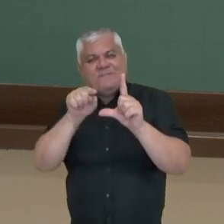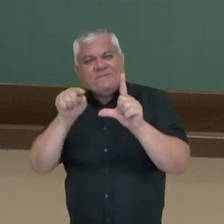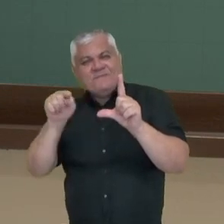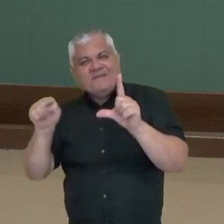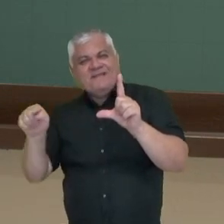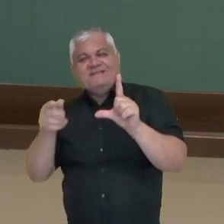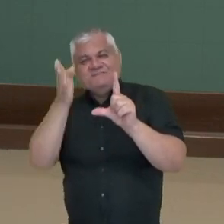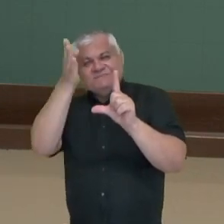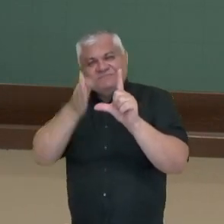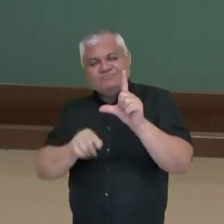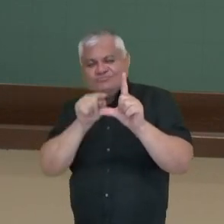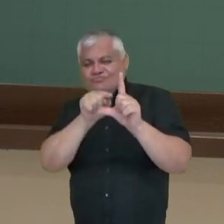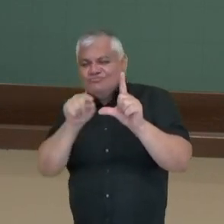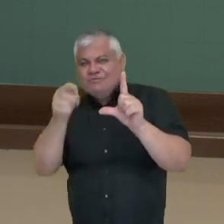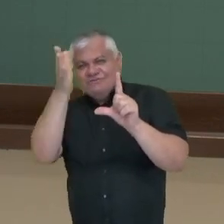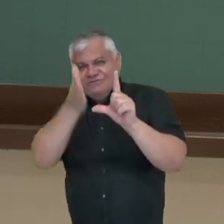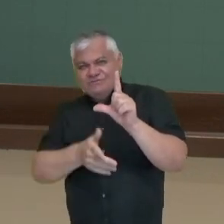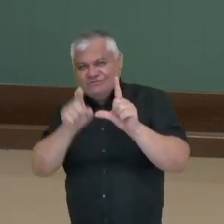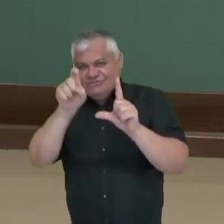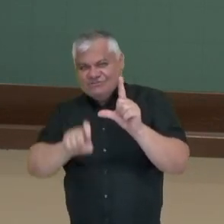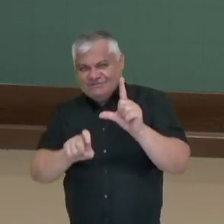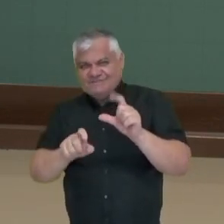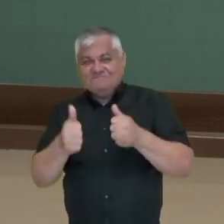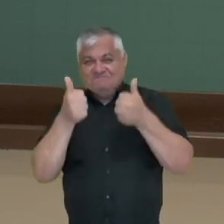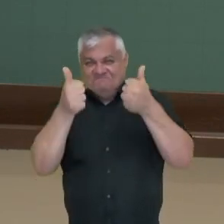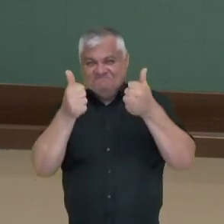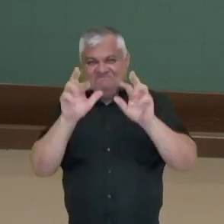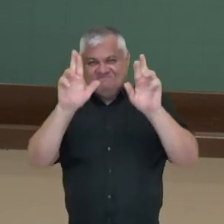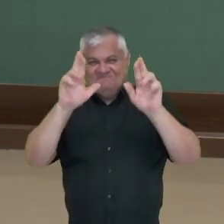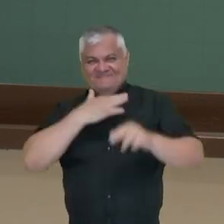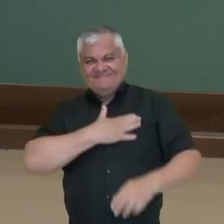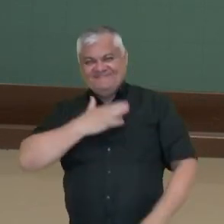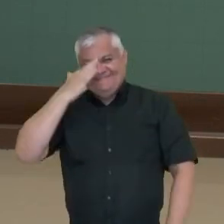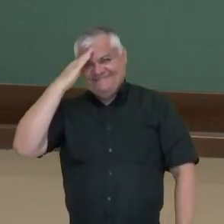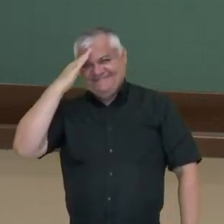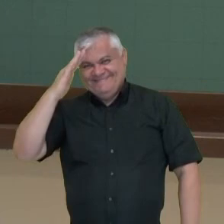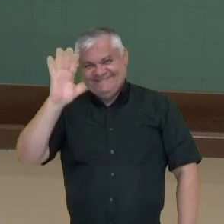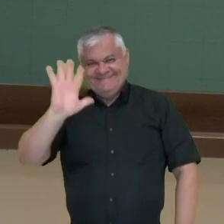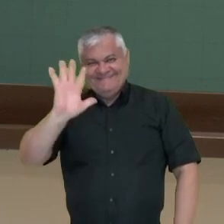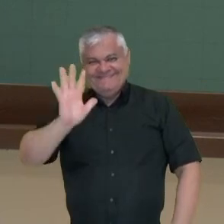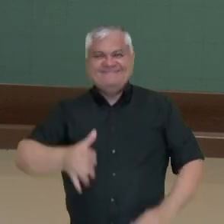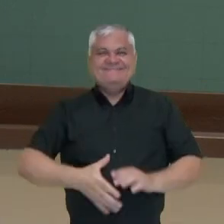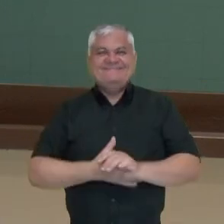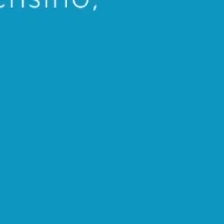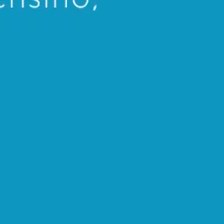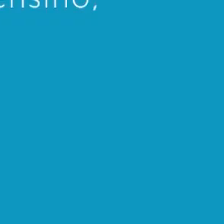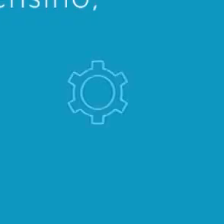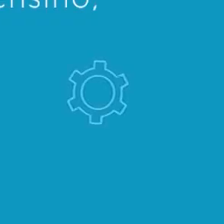abscissas, ou seja, o eixo x. Espero que vocês tenham gostado e até breve, pessoal.